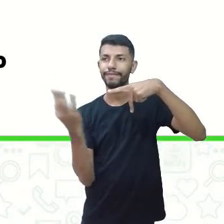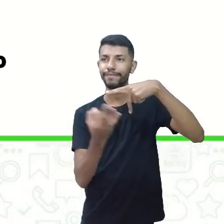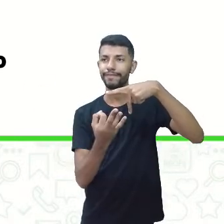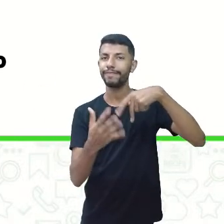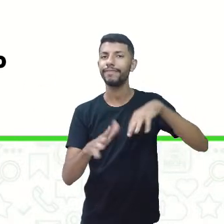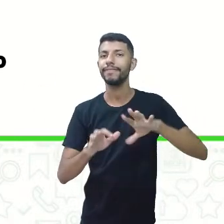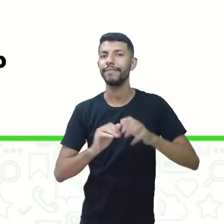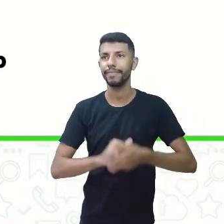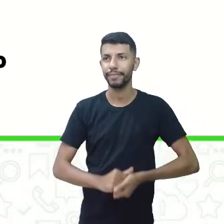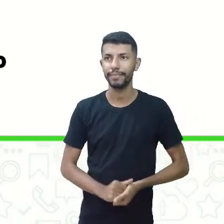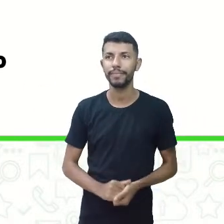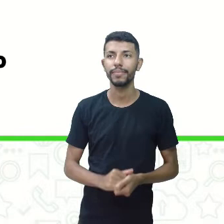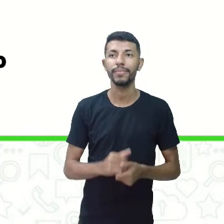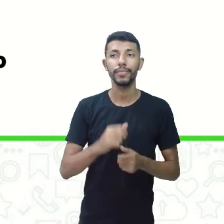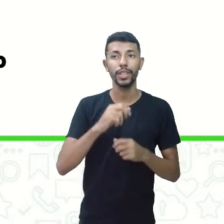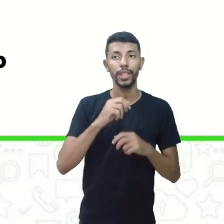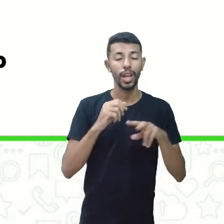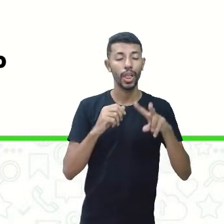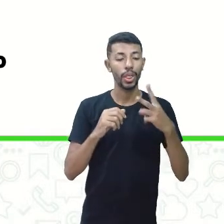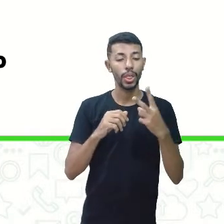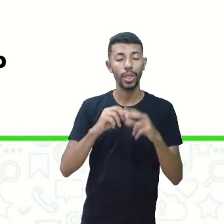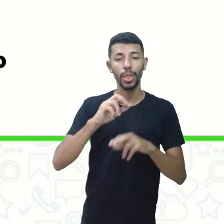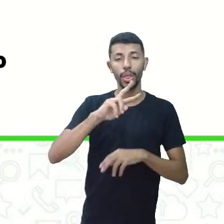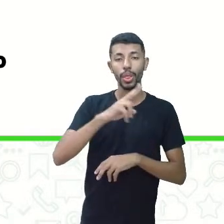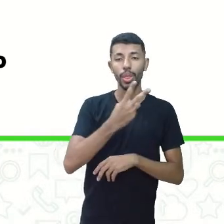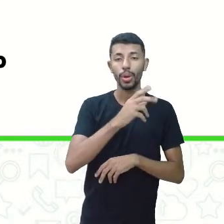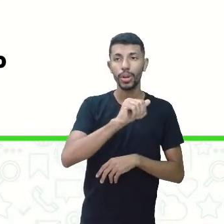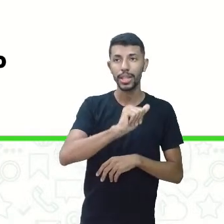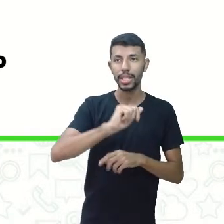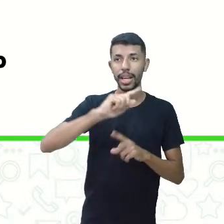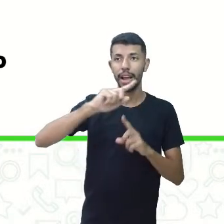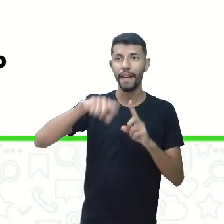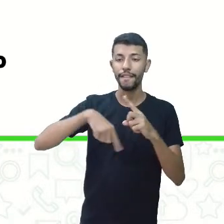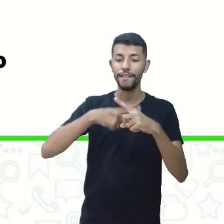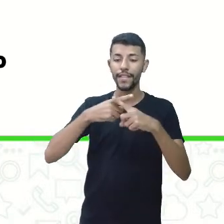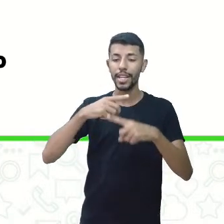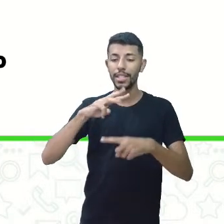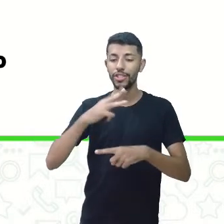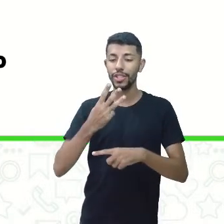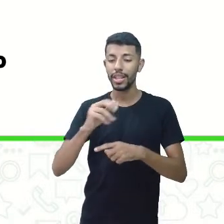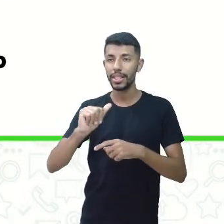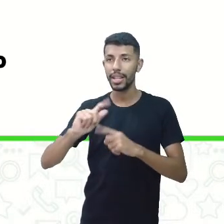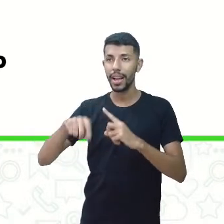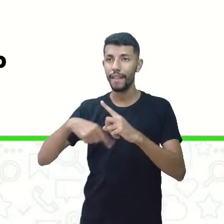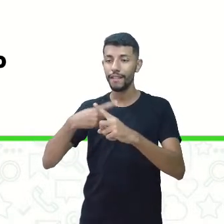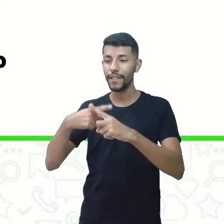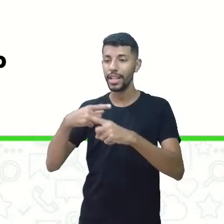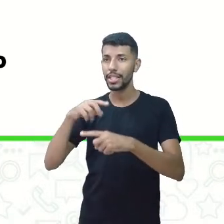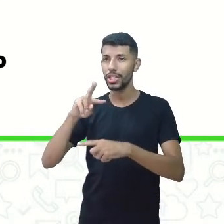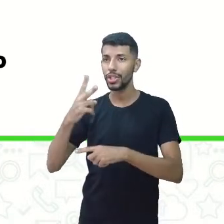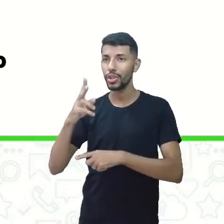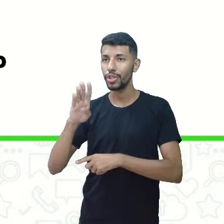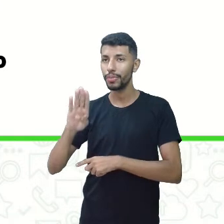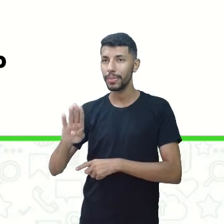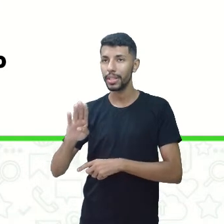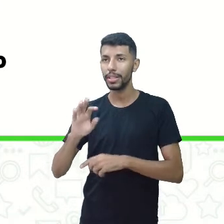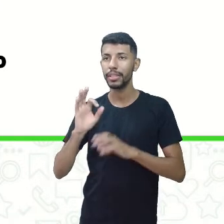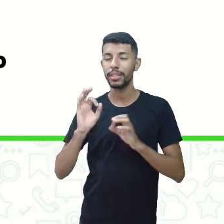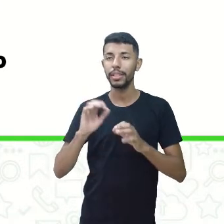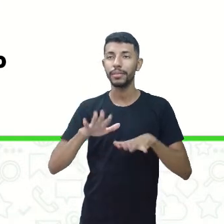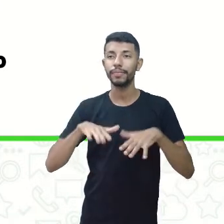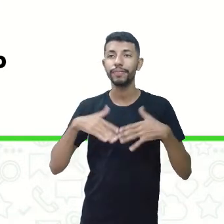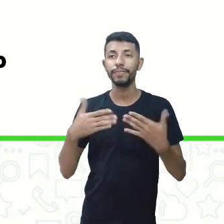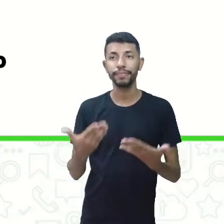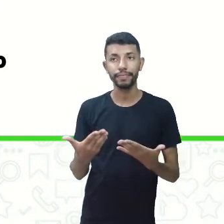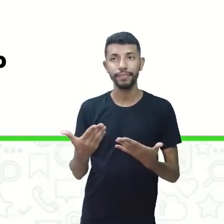não é? 2A vezes 3A vezes 2B. 3 vezes 2, 6, 6 vezes 2, 12.